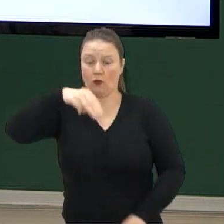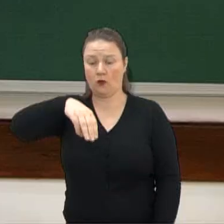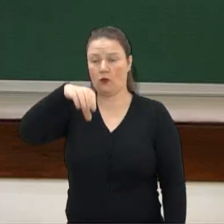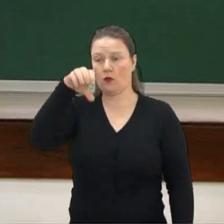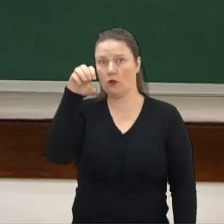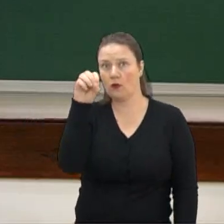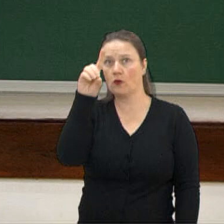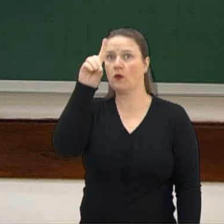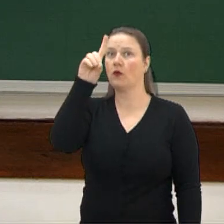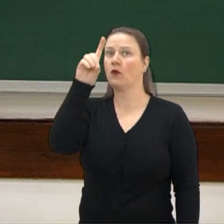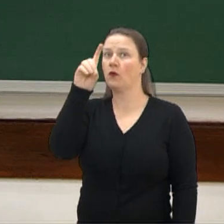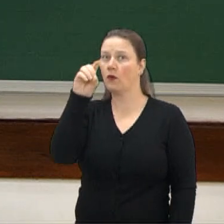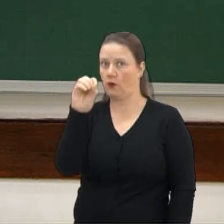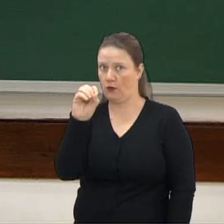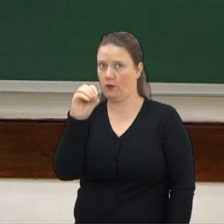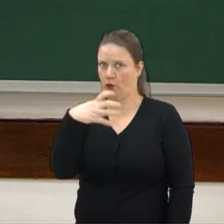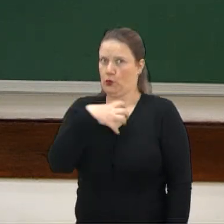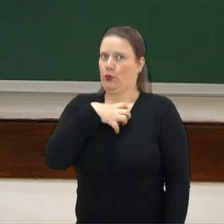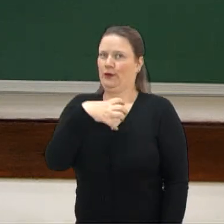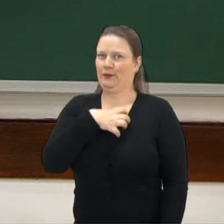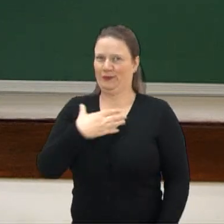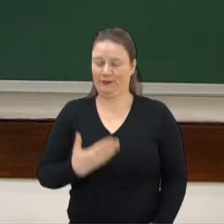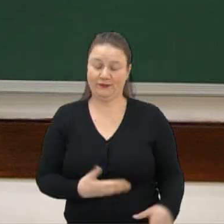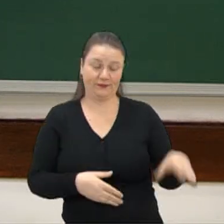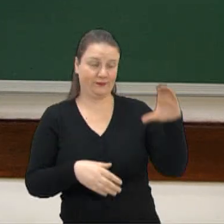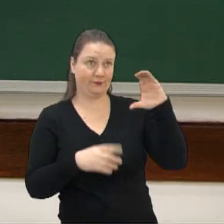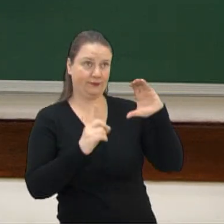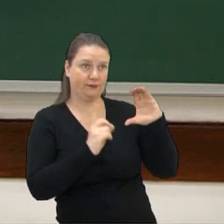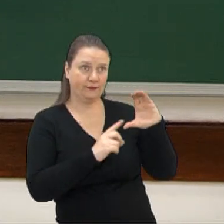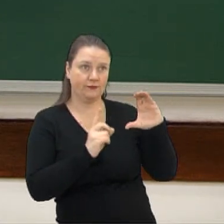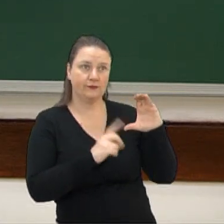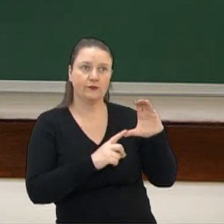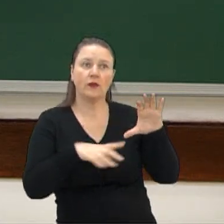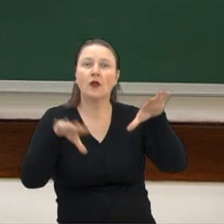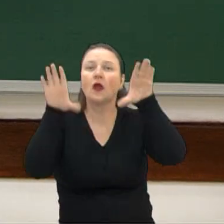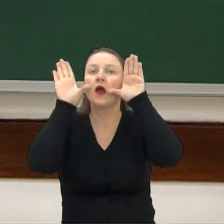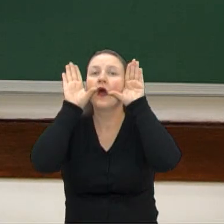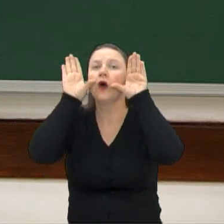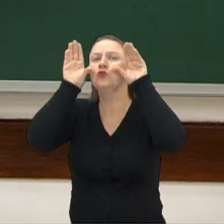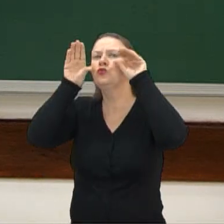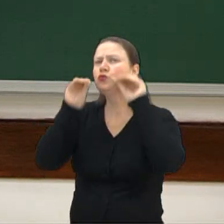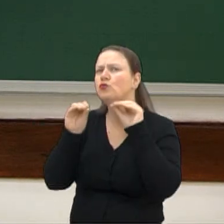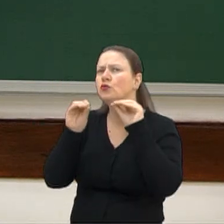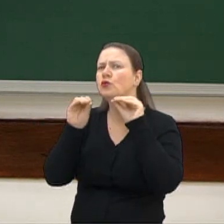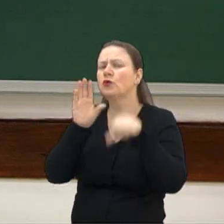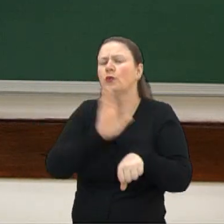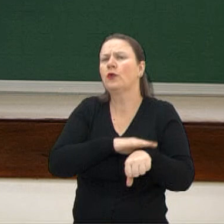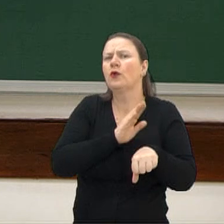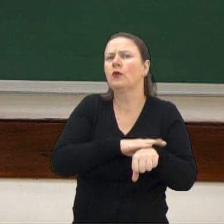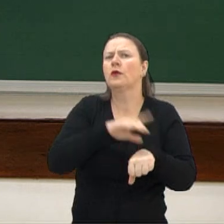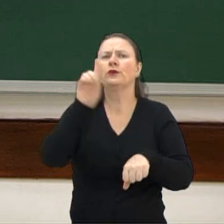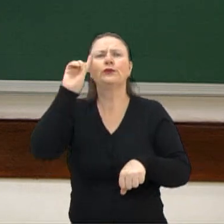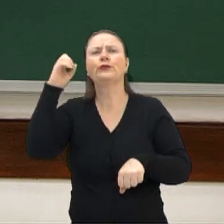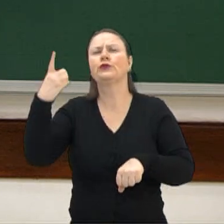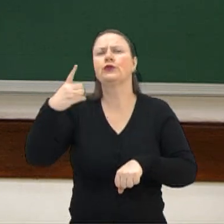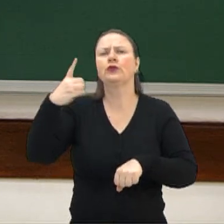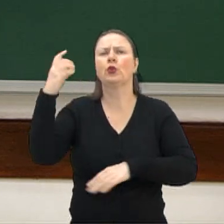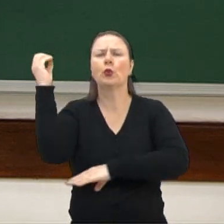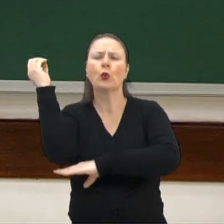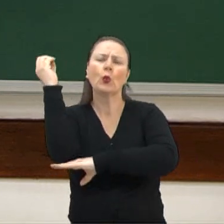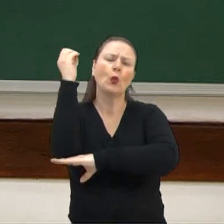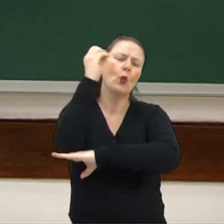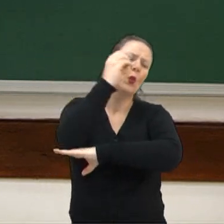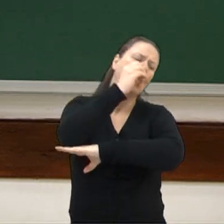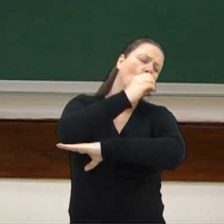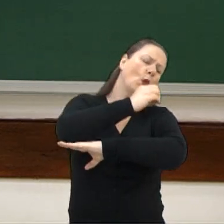modo. Na outra, eu tenho o à noite. O à noite não é uma parte do dia, então não diz um